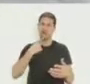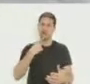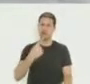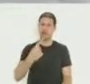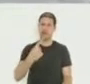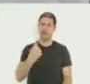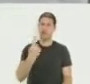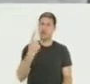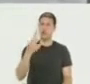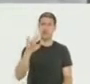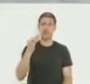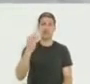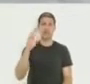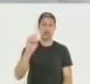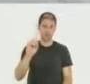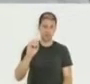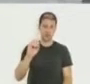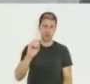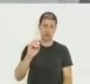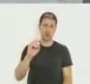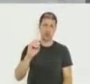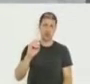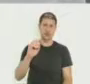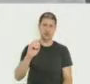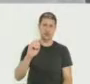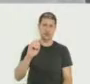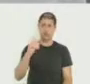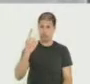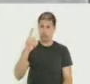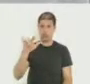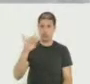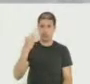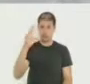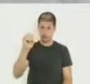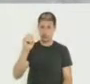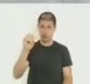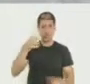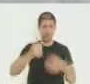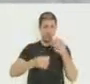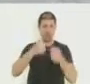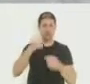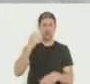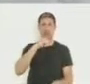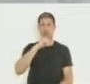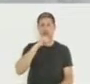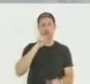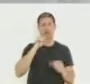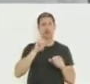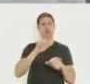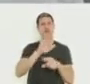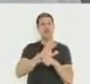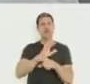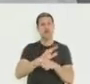materno um litro ele pode alimentar até 10